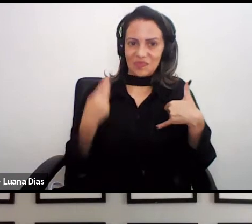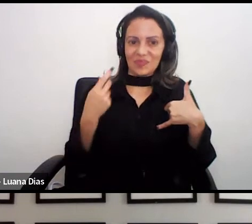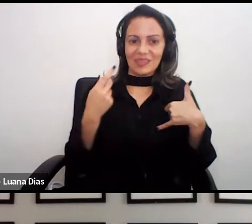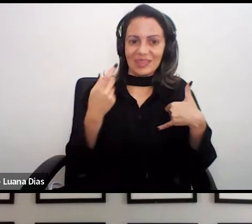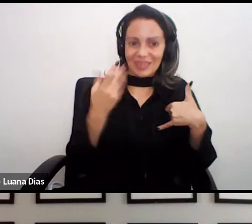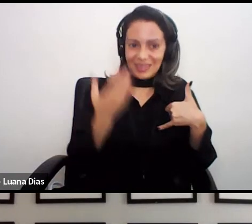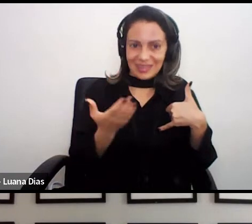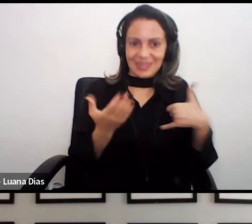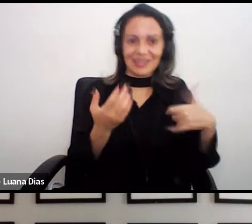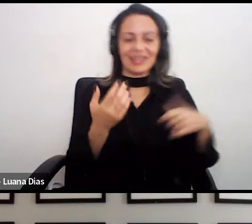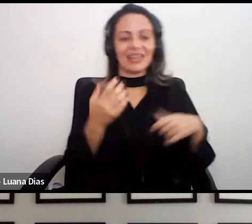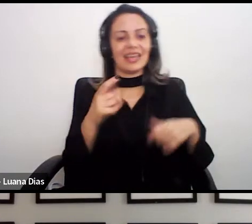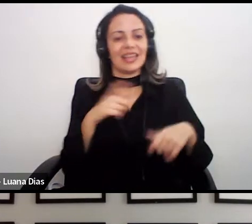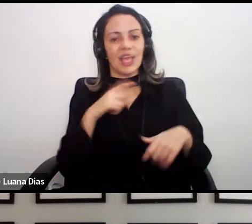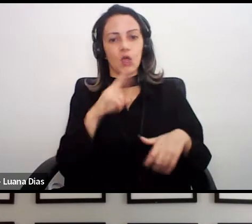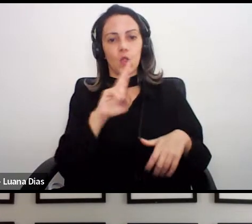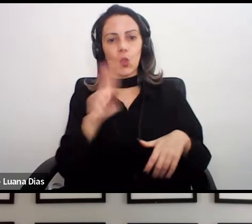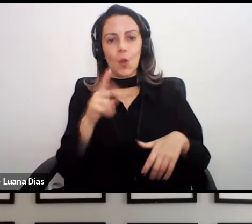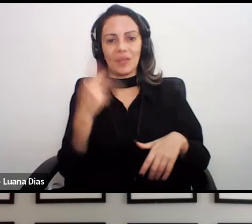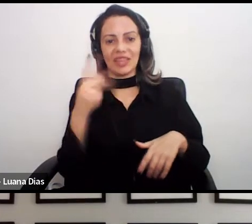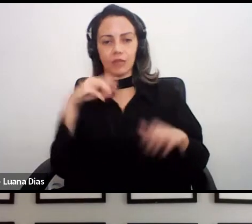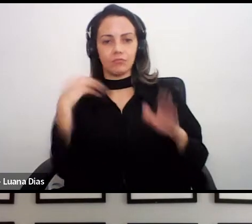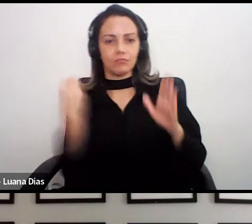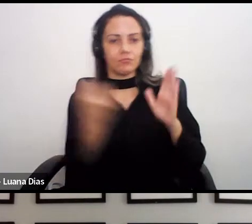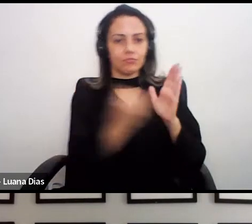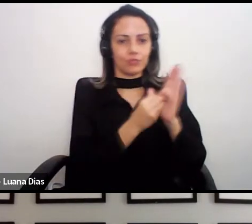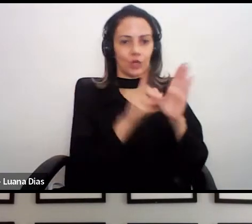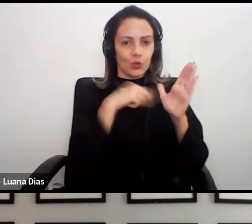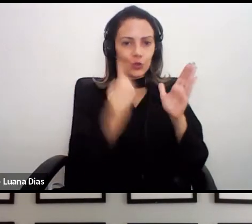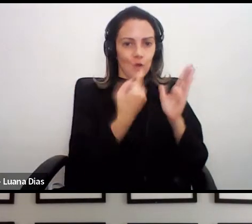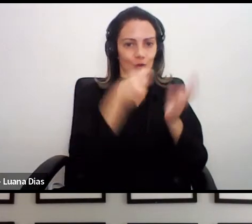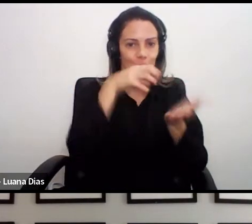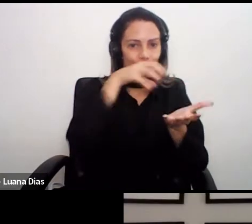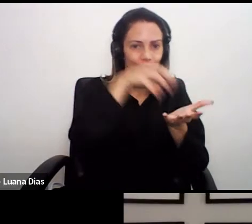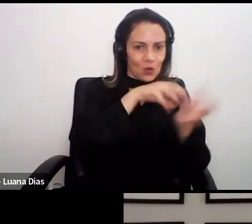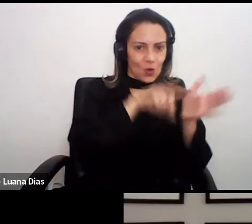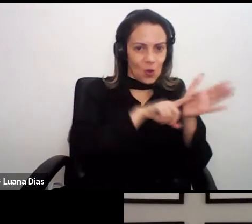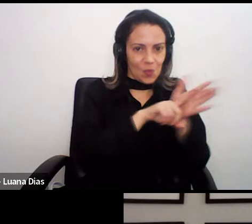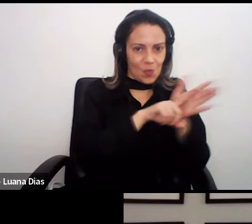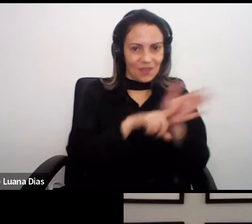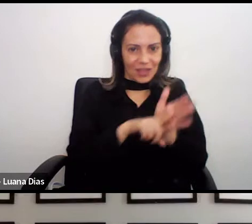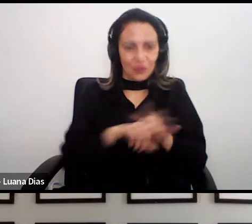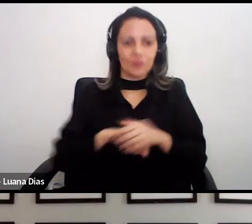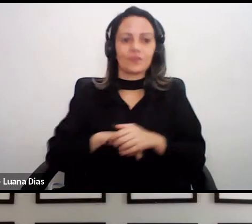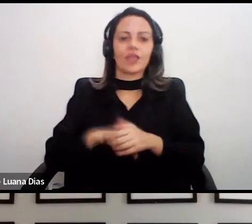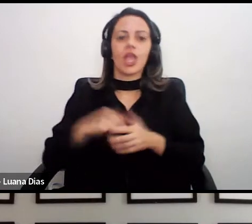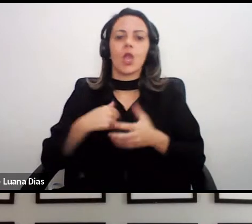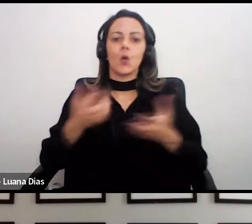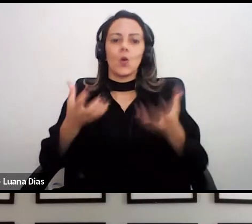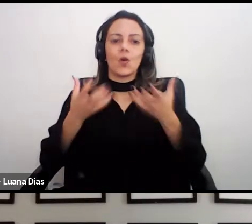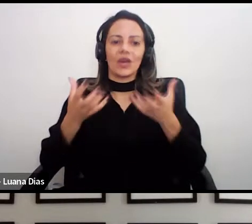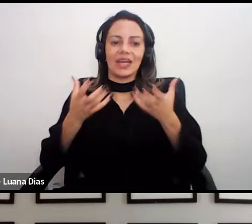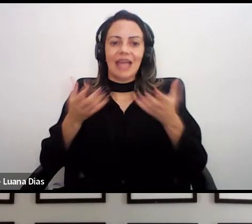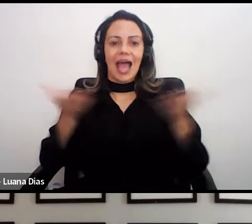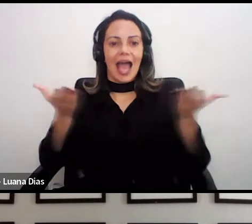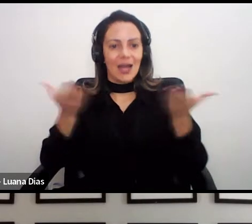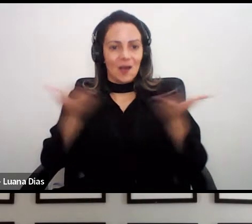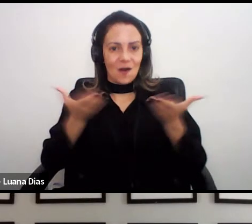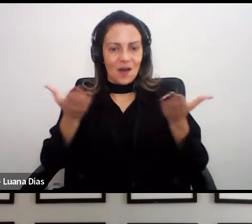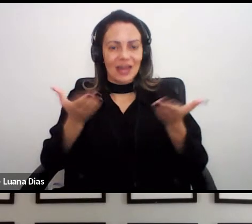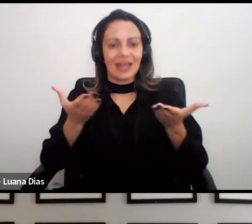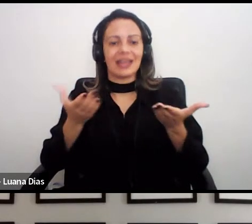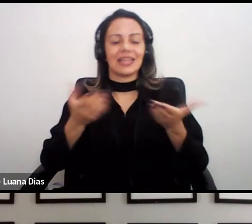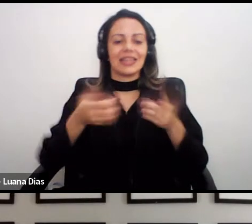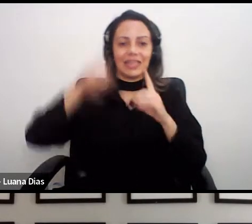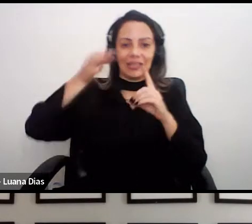escola. E eu gostaria de passar a palavra para a desembargadora Cristina Tereza Gáulia, que é integrante